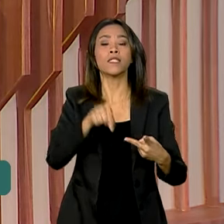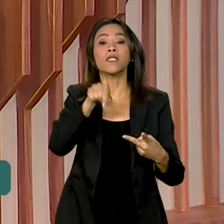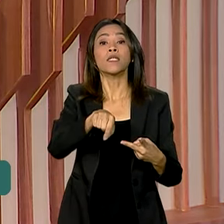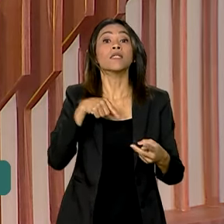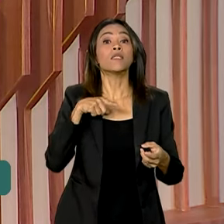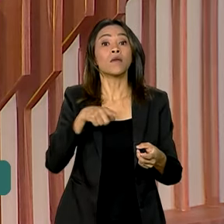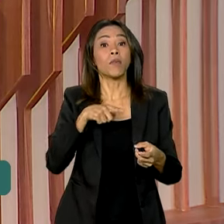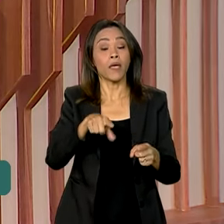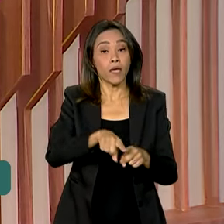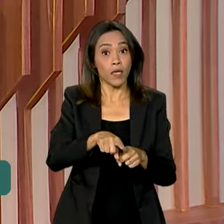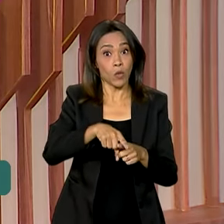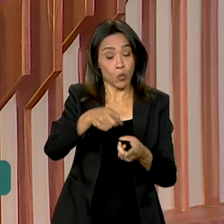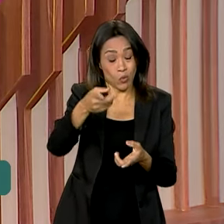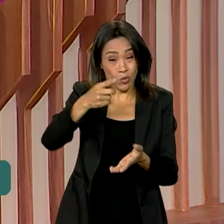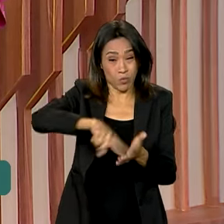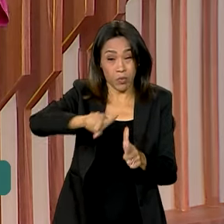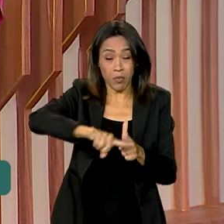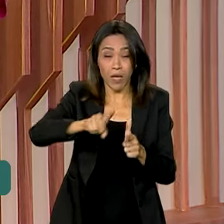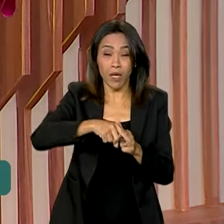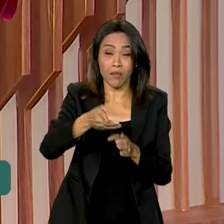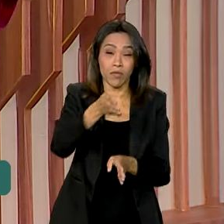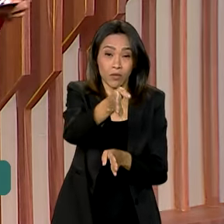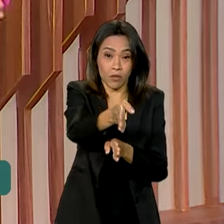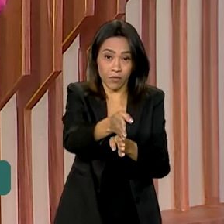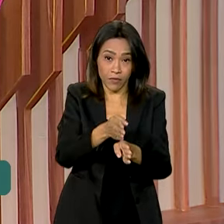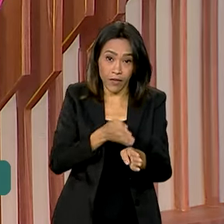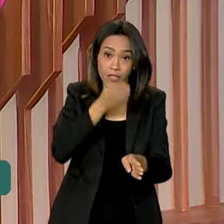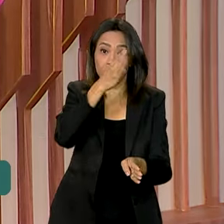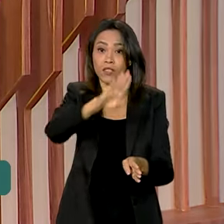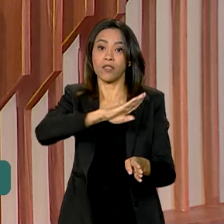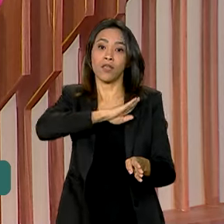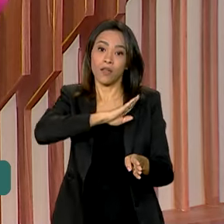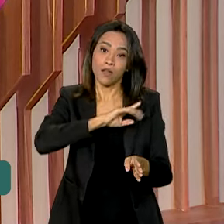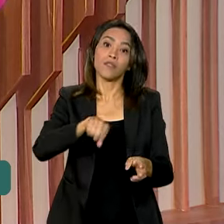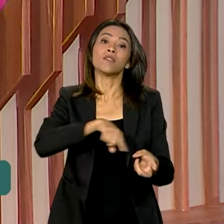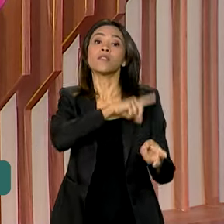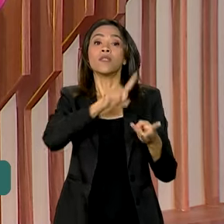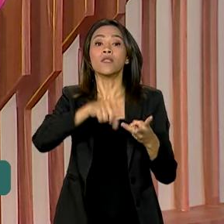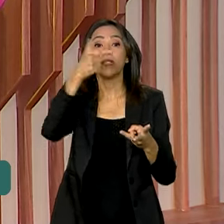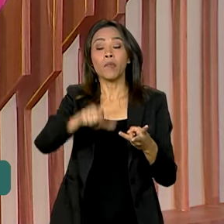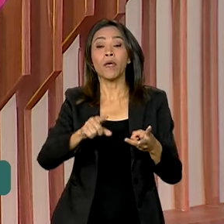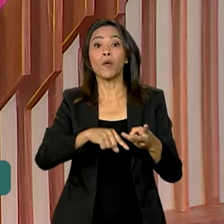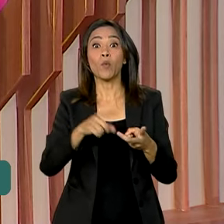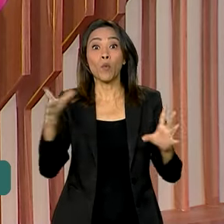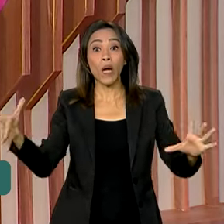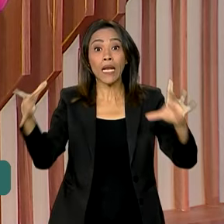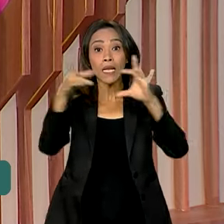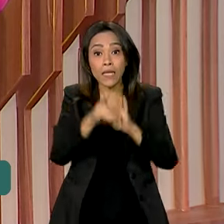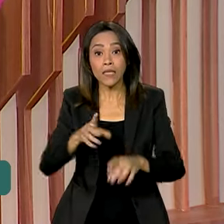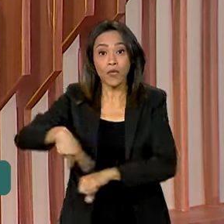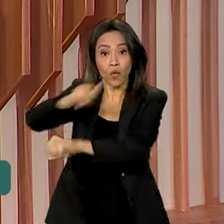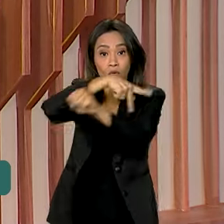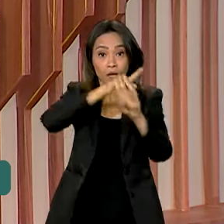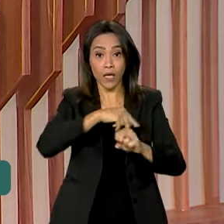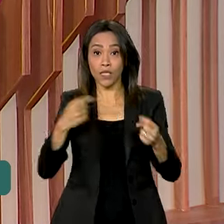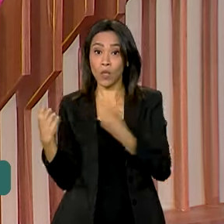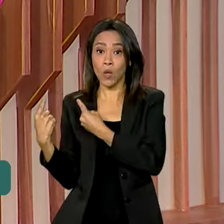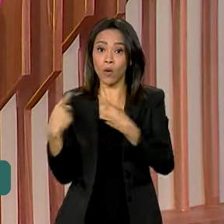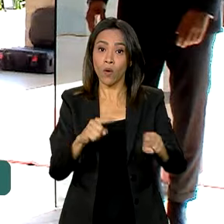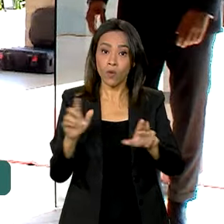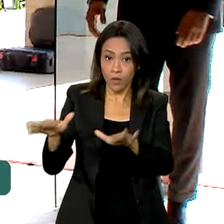e a proposta brasileira para criar uma aliança global contra a fome e a pobreza no âmbito do